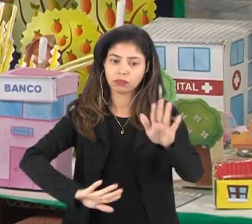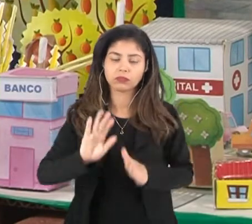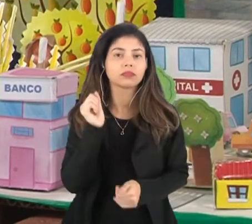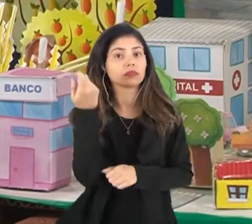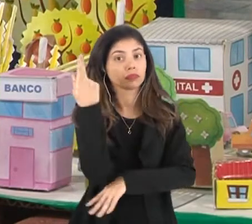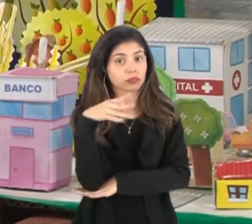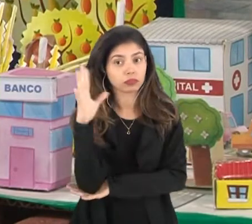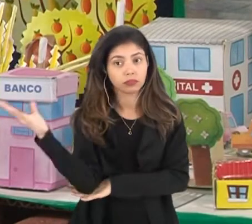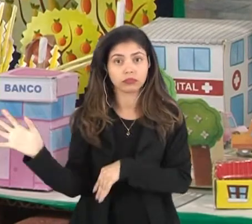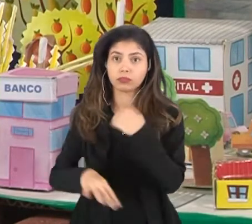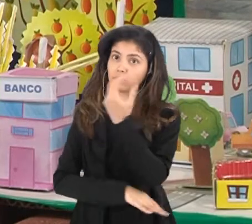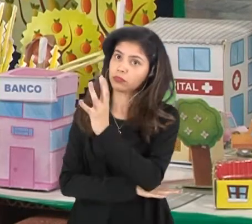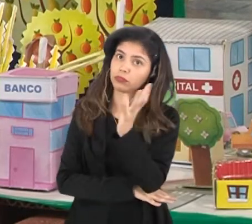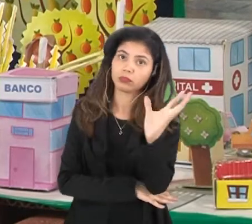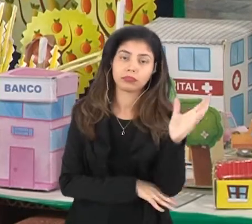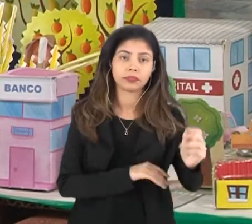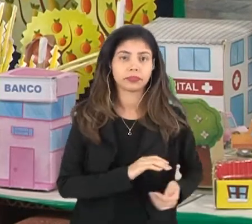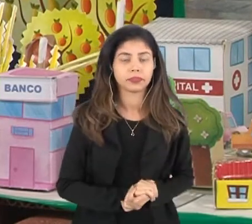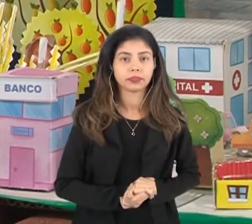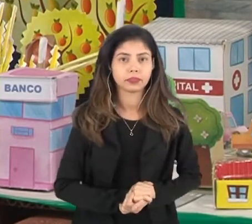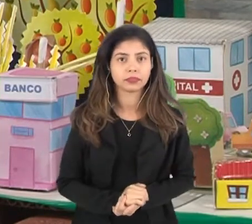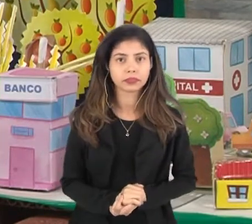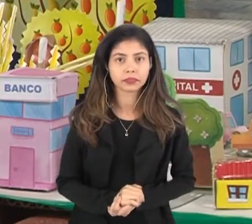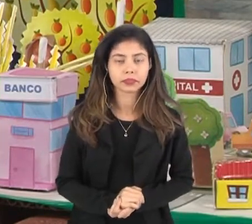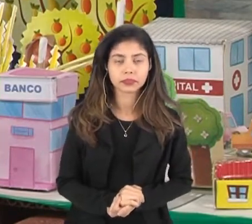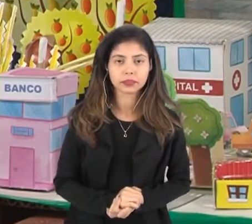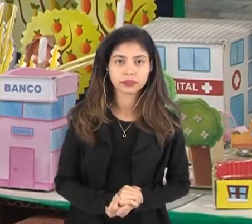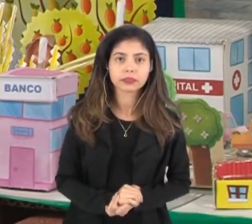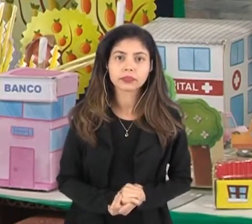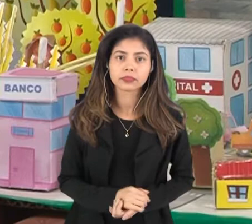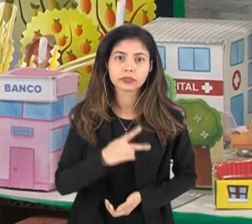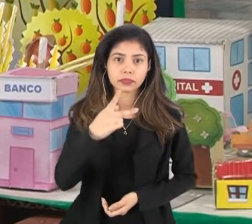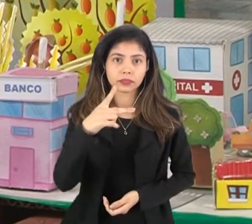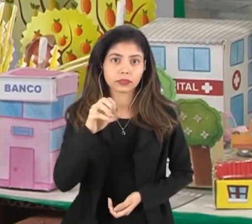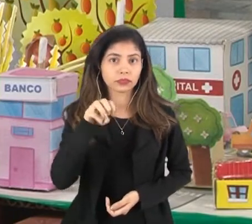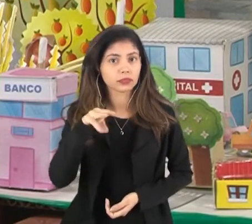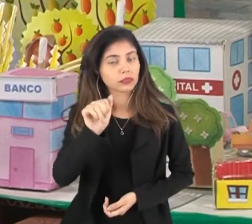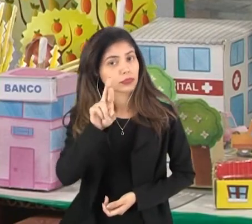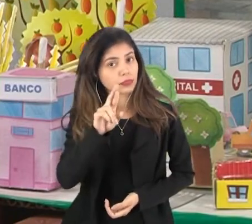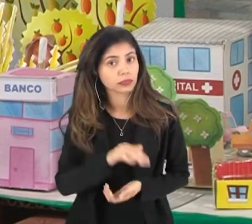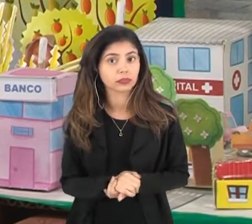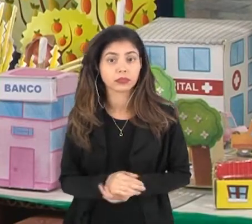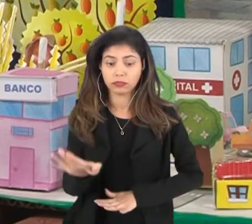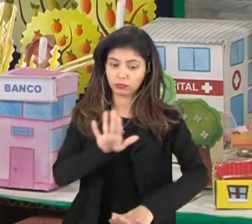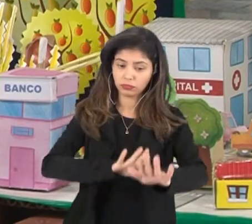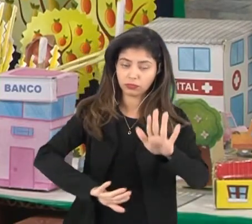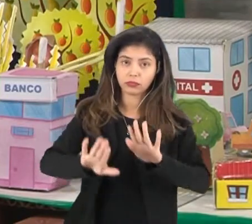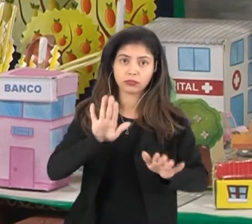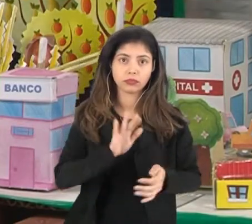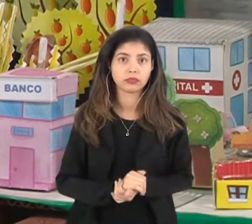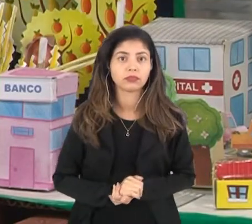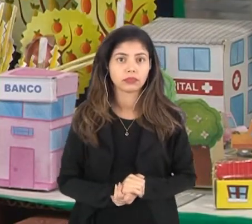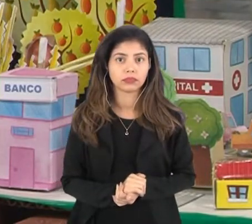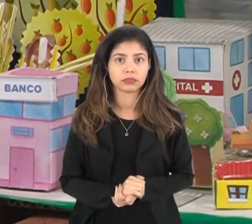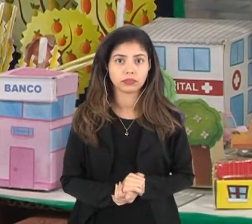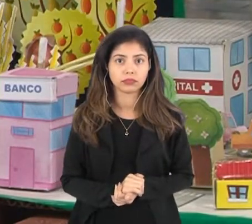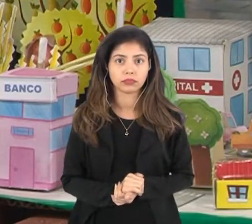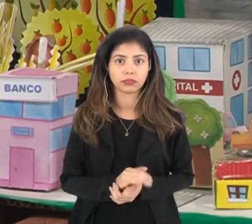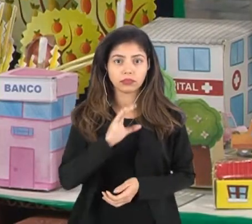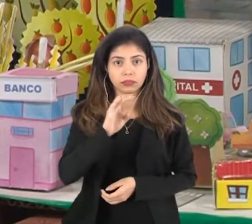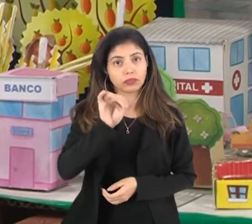né? Ela aqui, ó, elas vão cultivar plantas, né, fazer pomar, né, plantar o pomar, cultivar